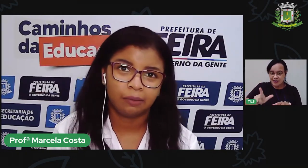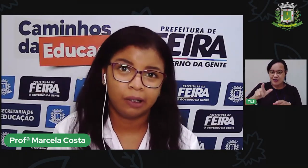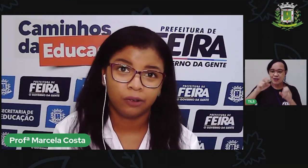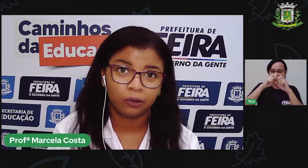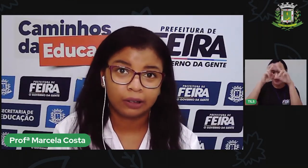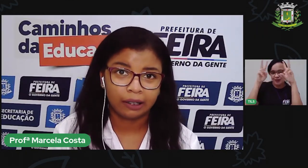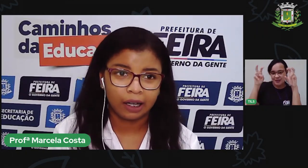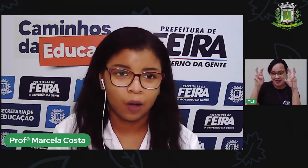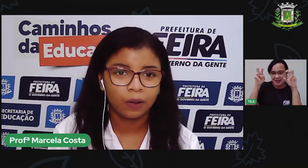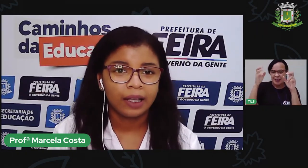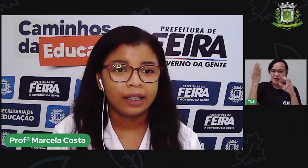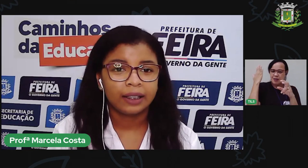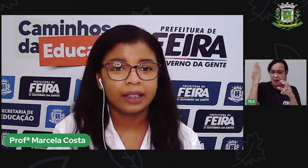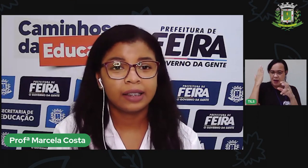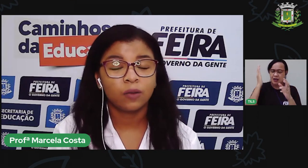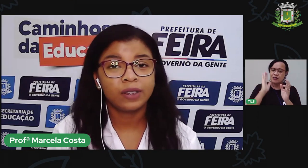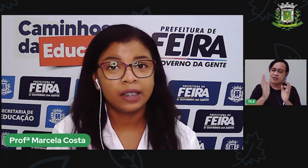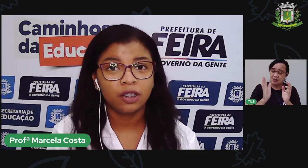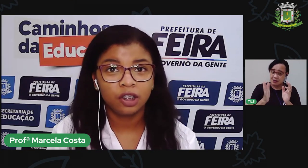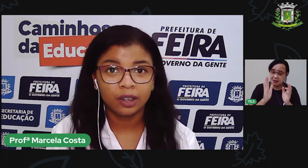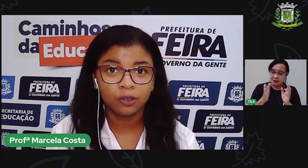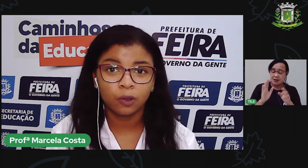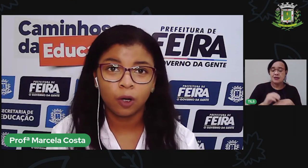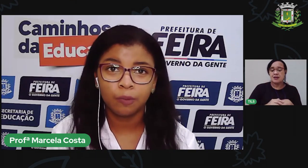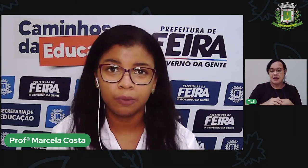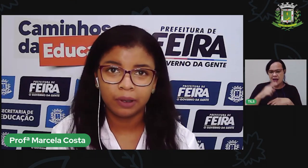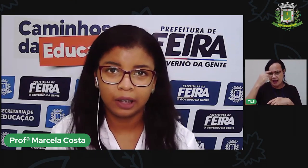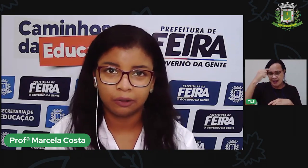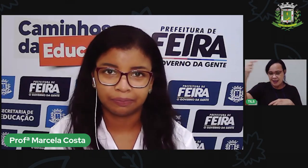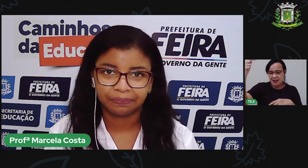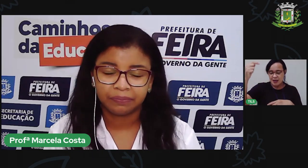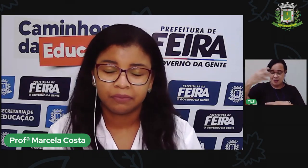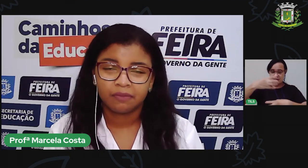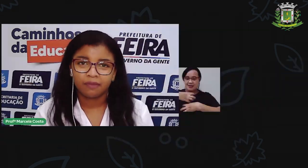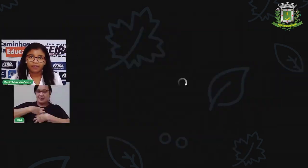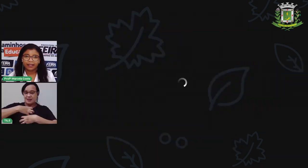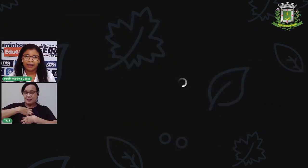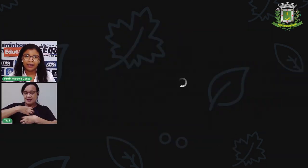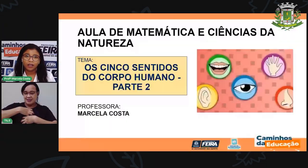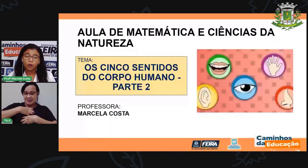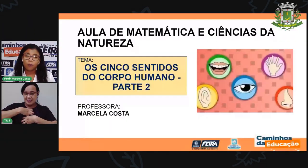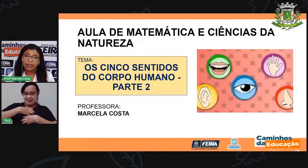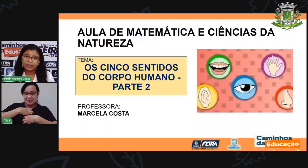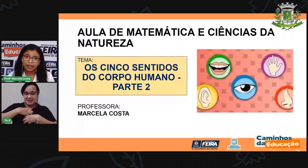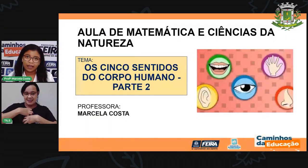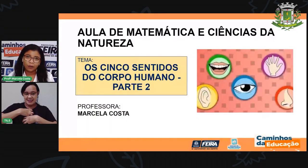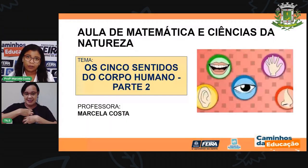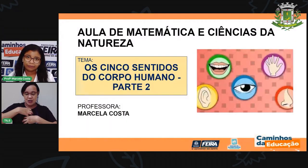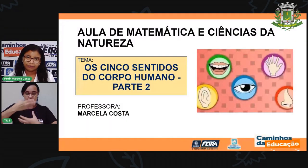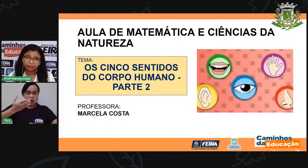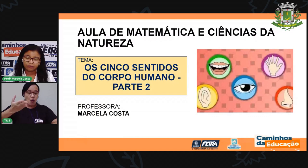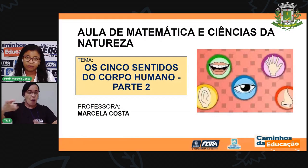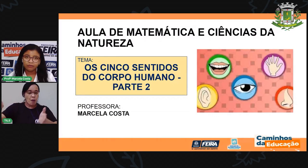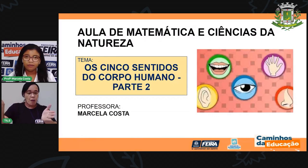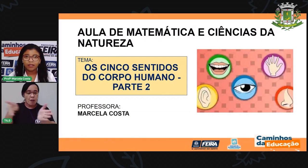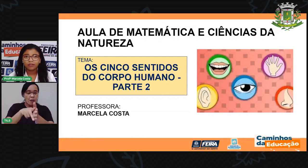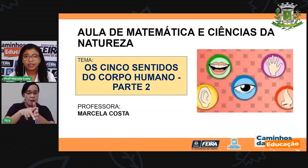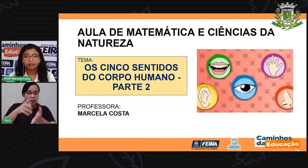já trabalhou na outra aula, que são os sentidos do corpo humano, tá? Com essa aula,